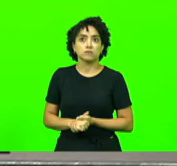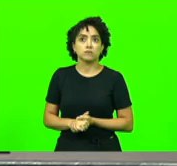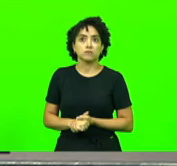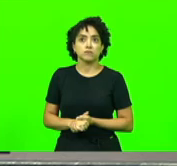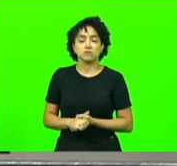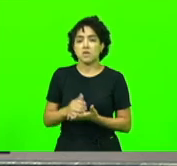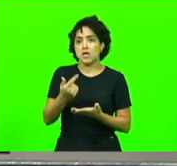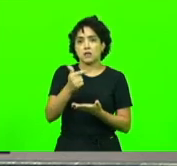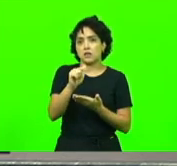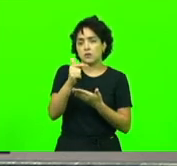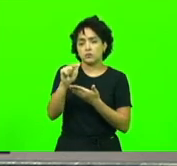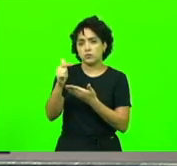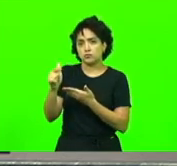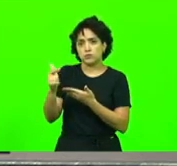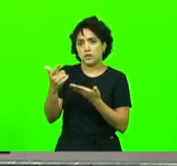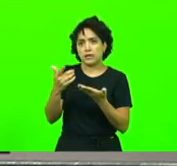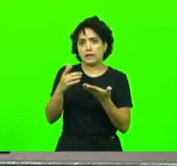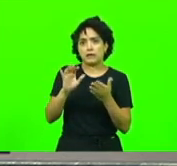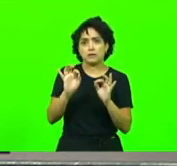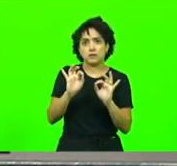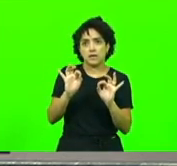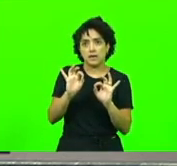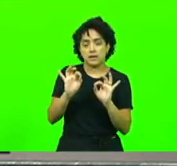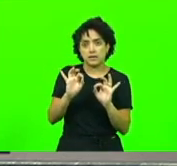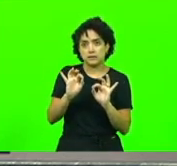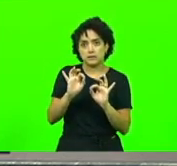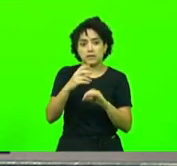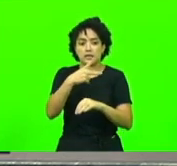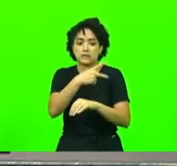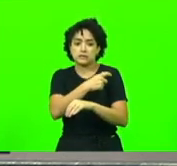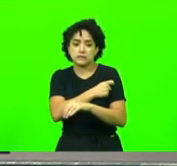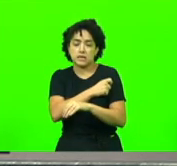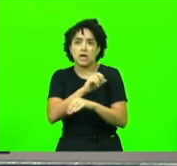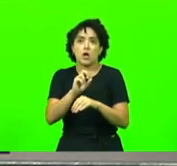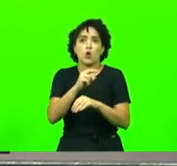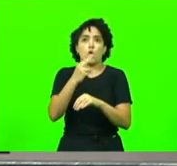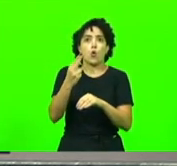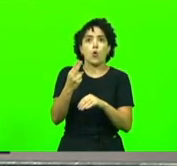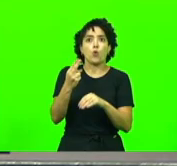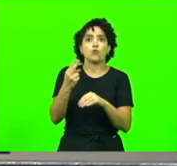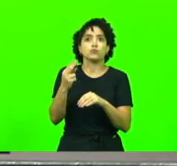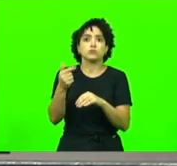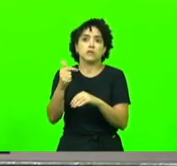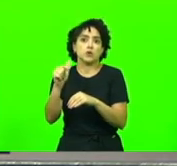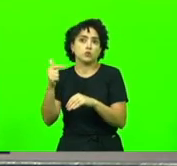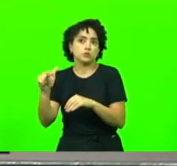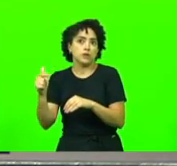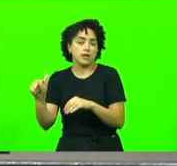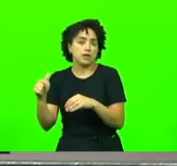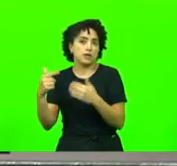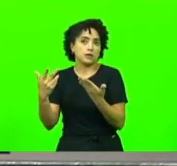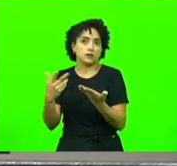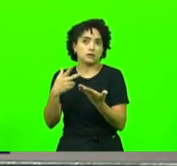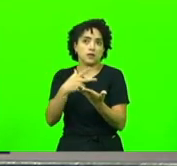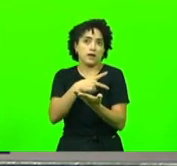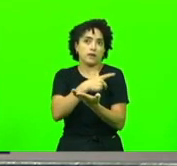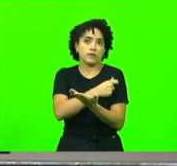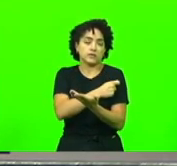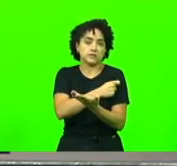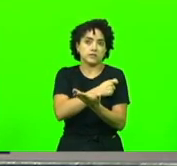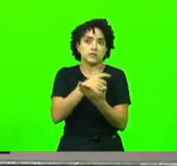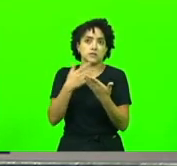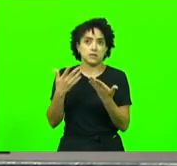existe nenhuma tratativa sobre quem está vacinado, quem está vacinado aqui na casa